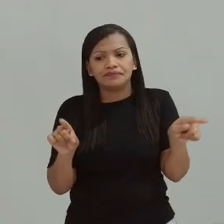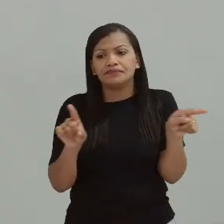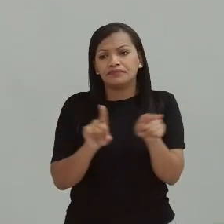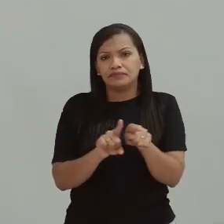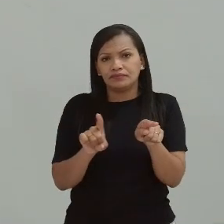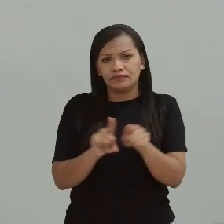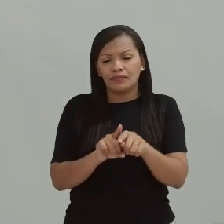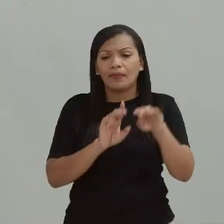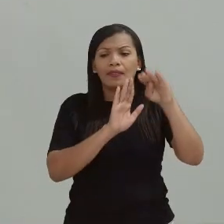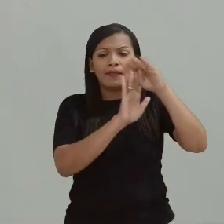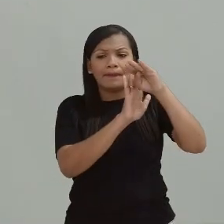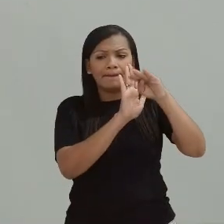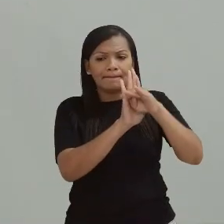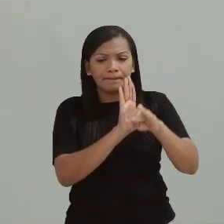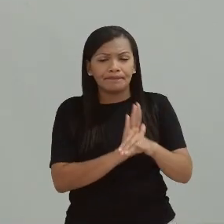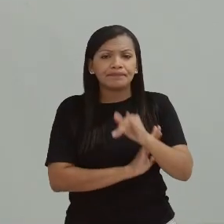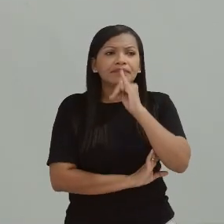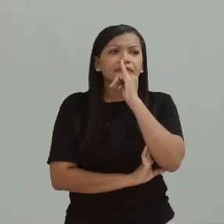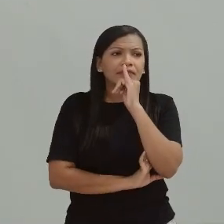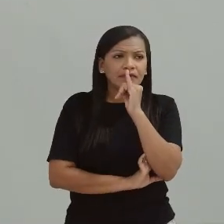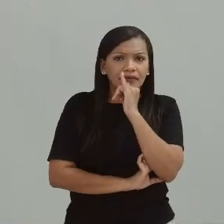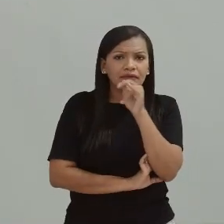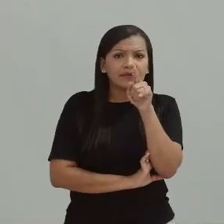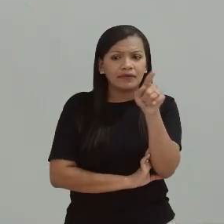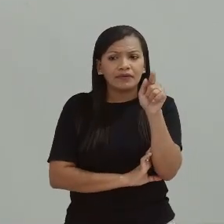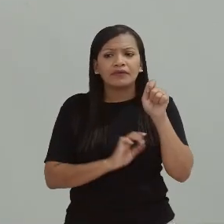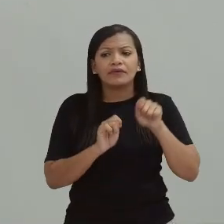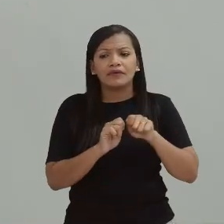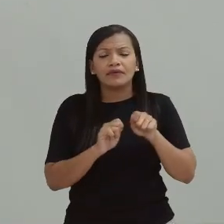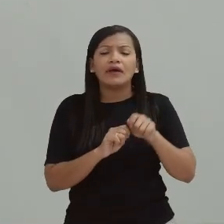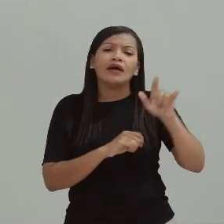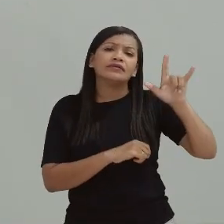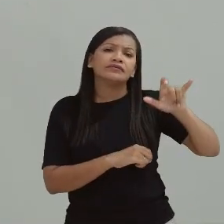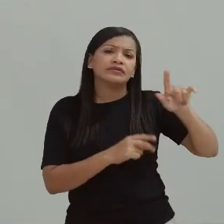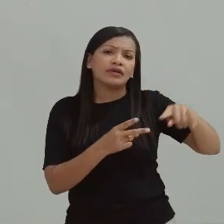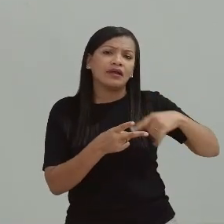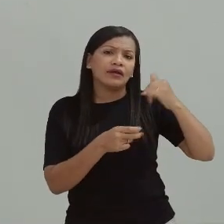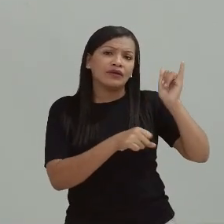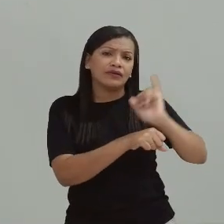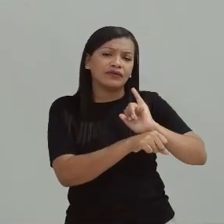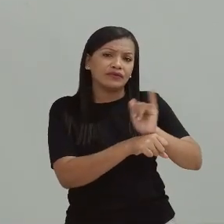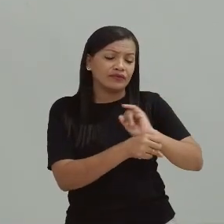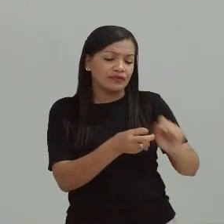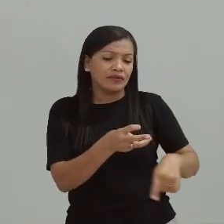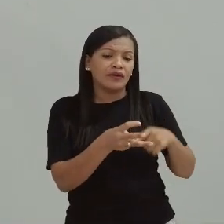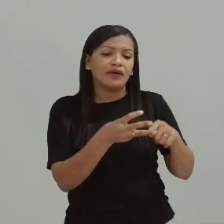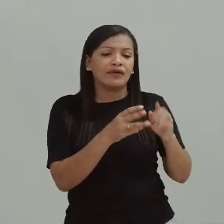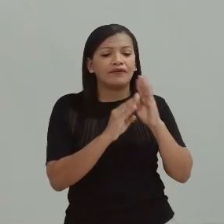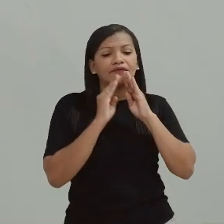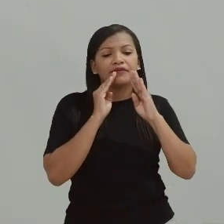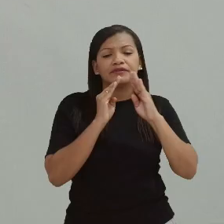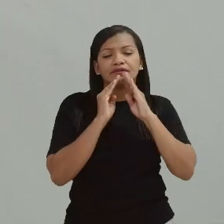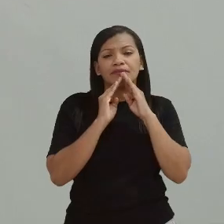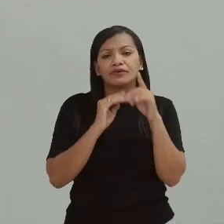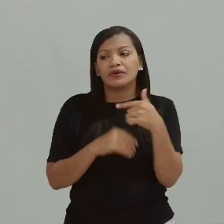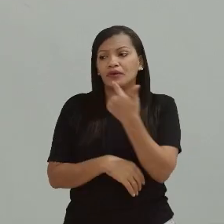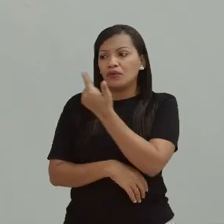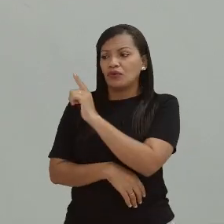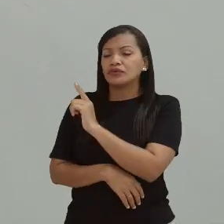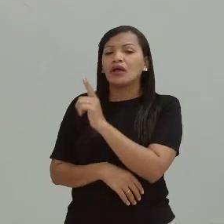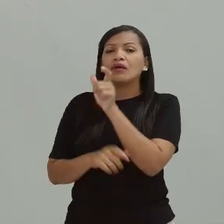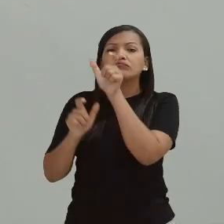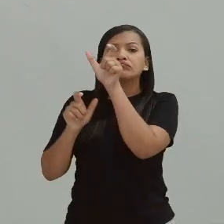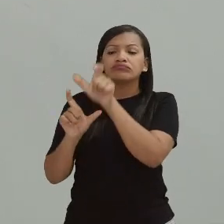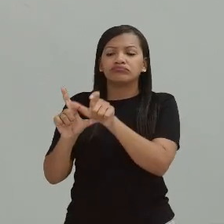das categorias, que no exemplo que eu dei foi Instagram, YouTube e Facebook. E na outra coluna, quais eram